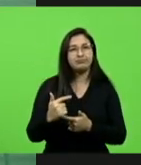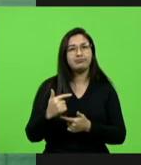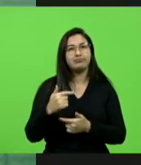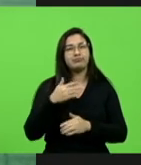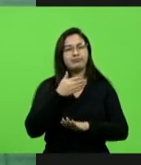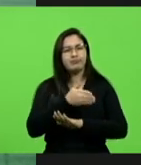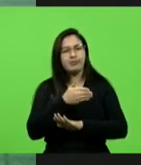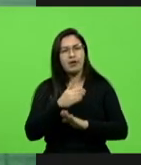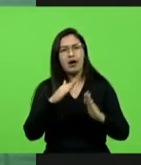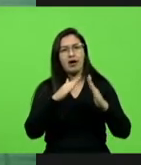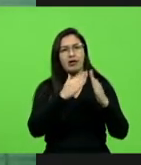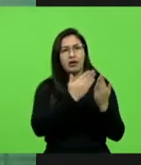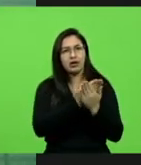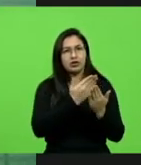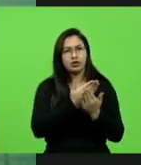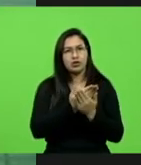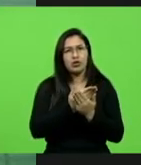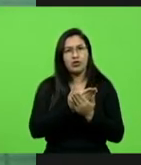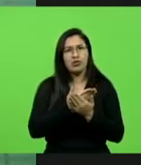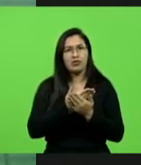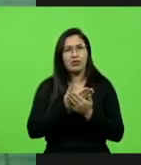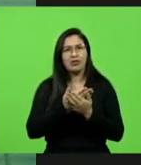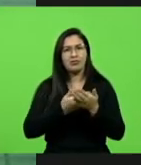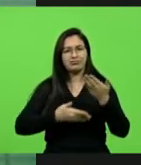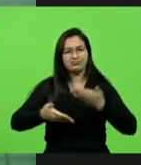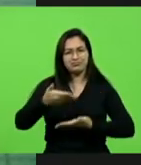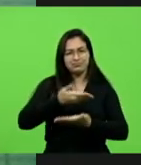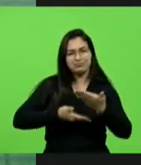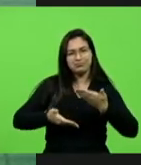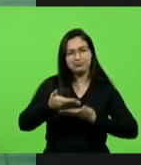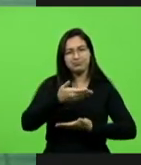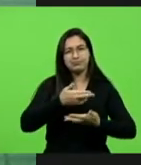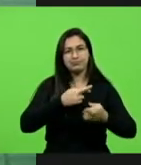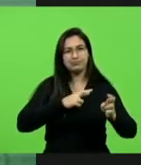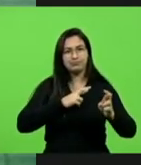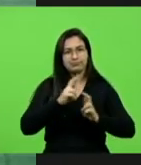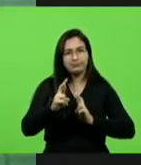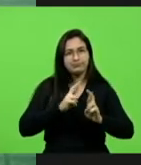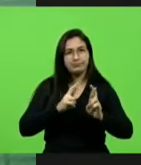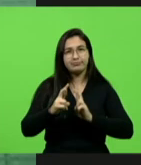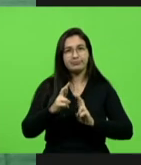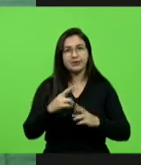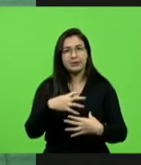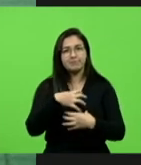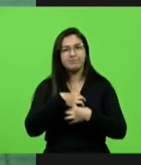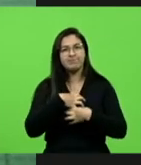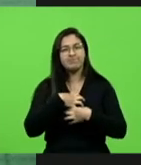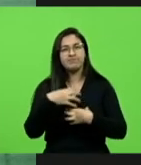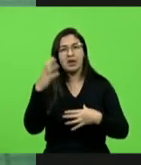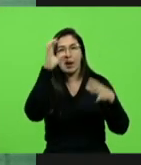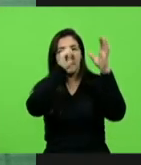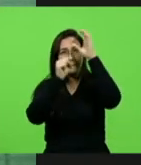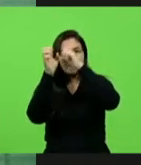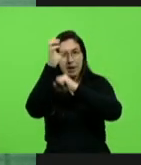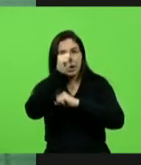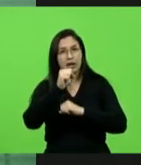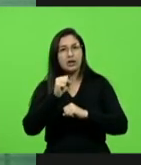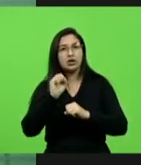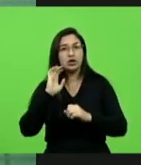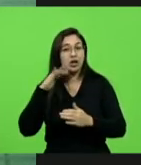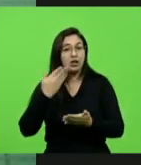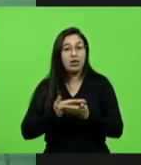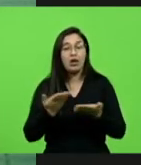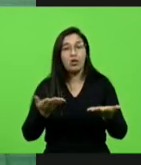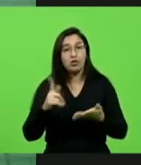relações afetivas, aprendizagens, que foram muito importantes para a sua formação e